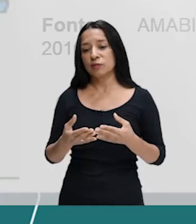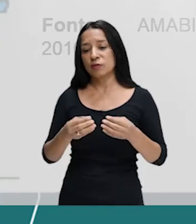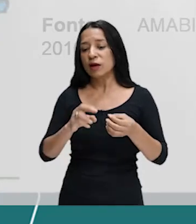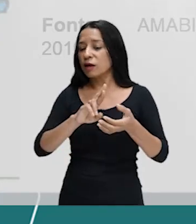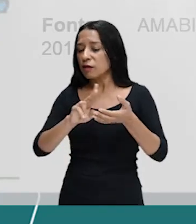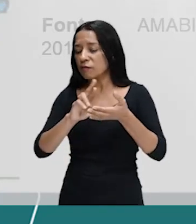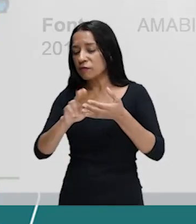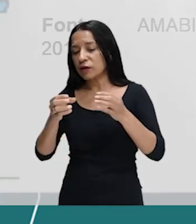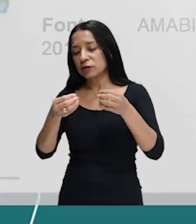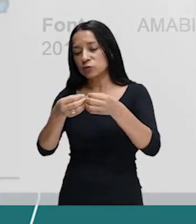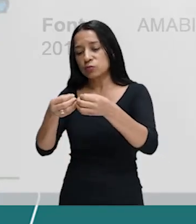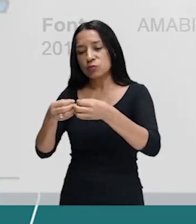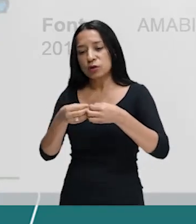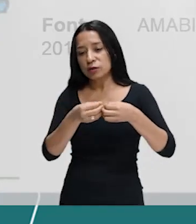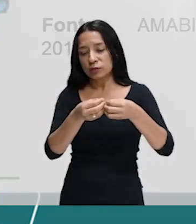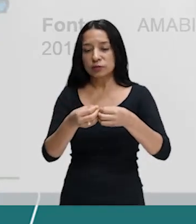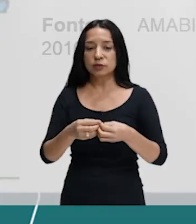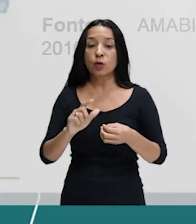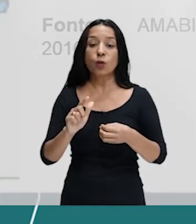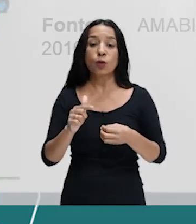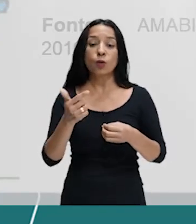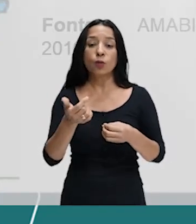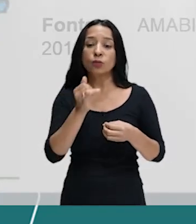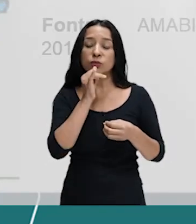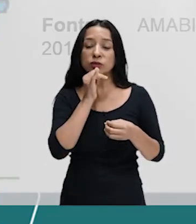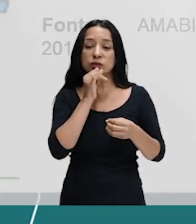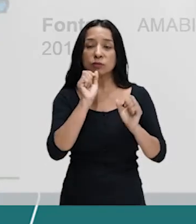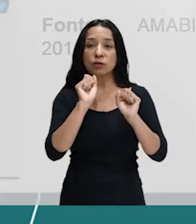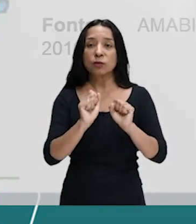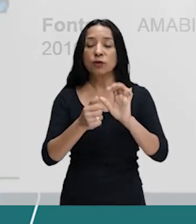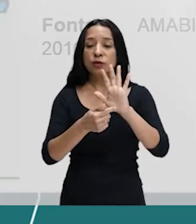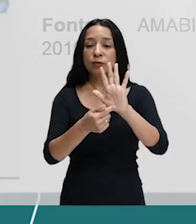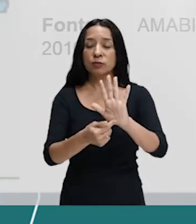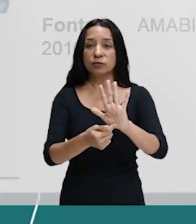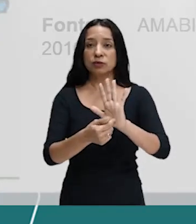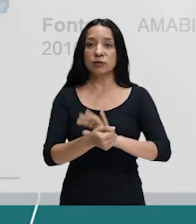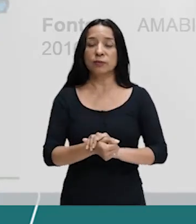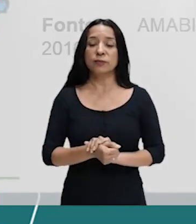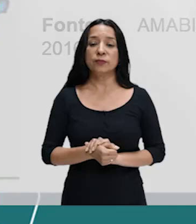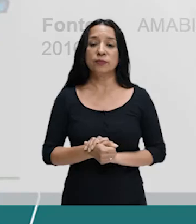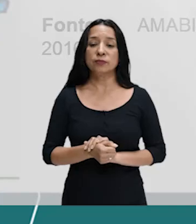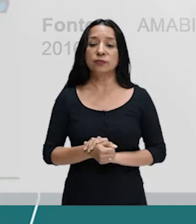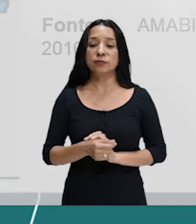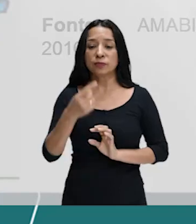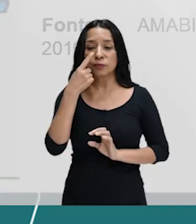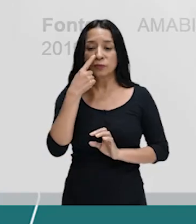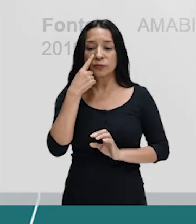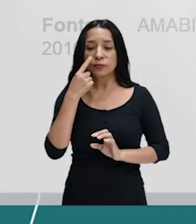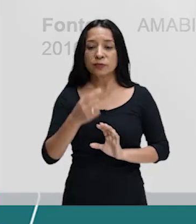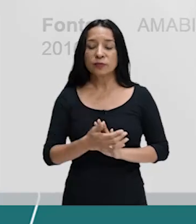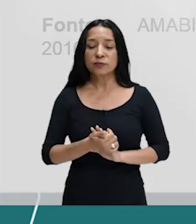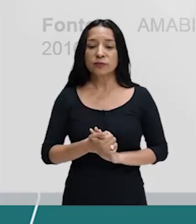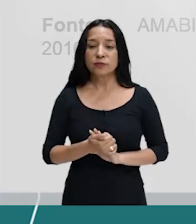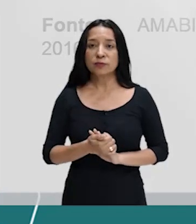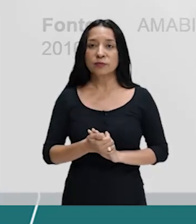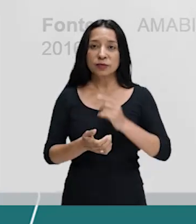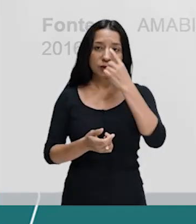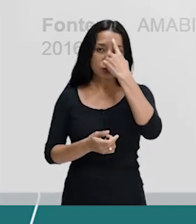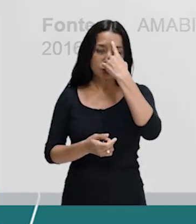várias moléculas de glicose. Outro exemplo aqui que a gente pode citar, pessoal, olha aqui, ó. No caso,